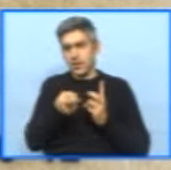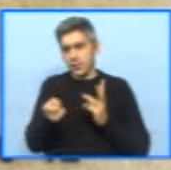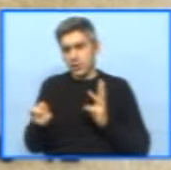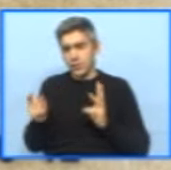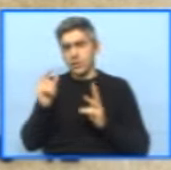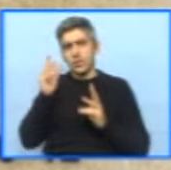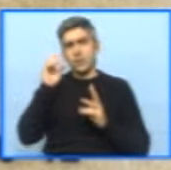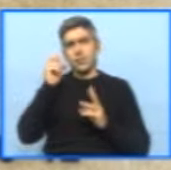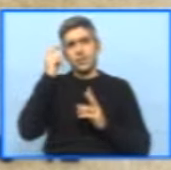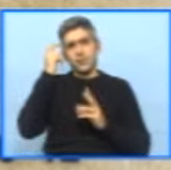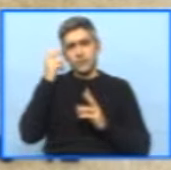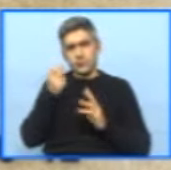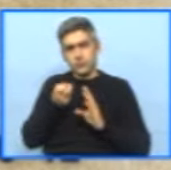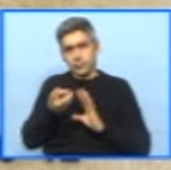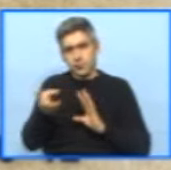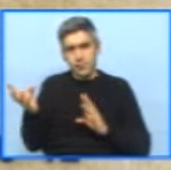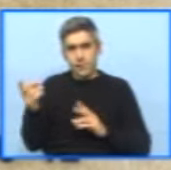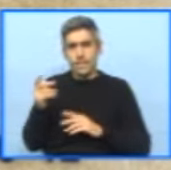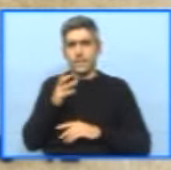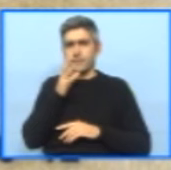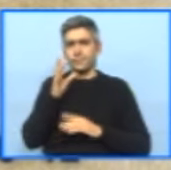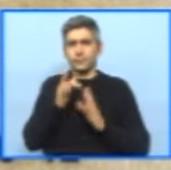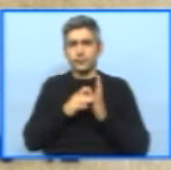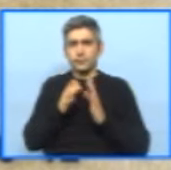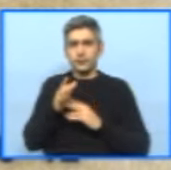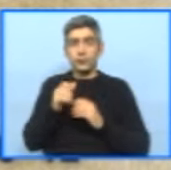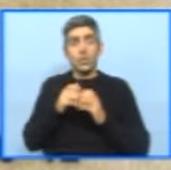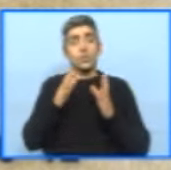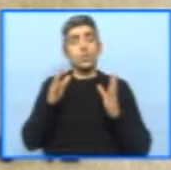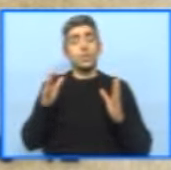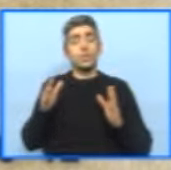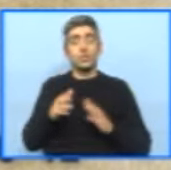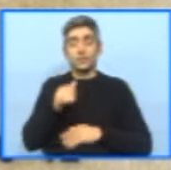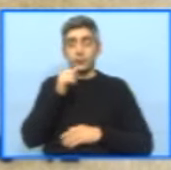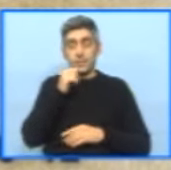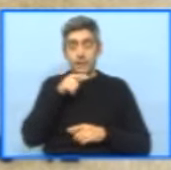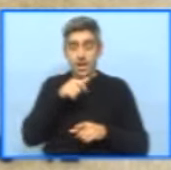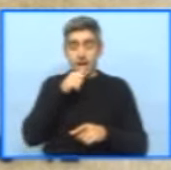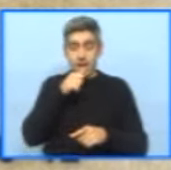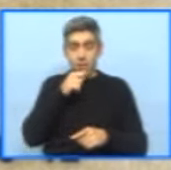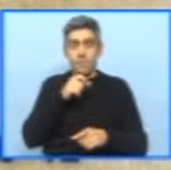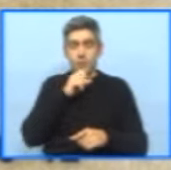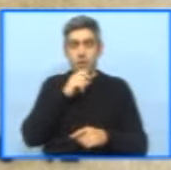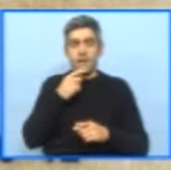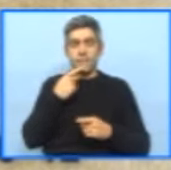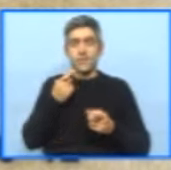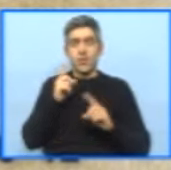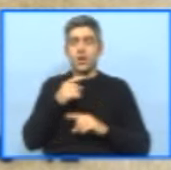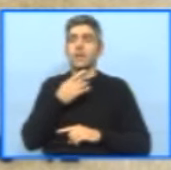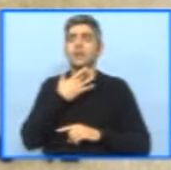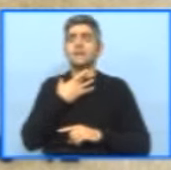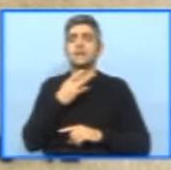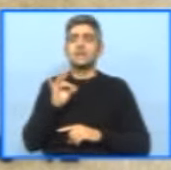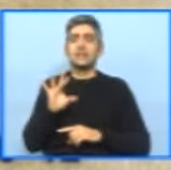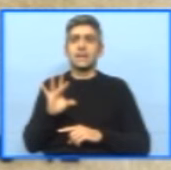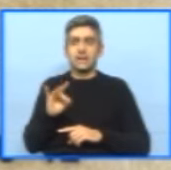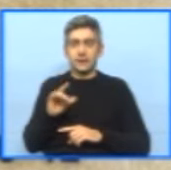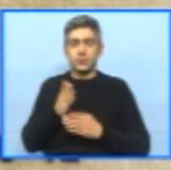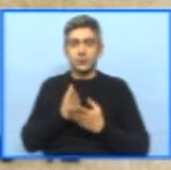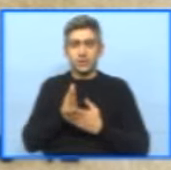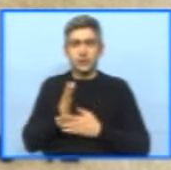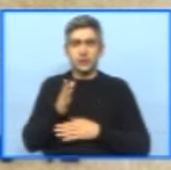rebanhos?" Disse-lhe Jesus: "Todo aquele que bebe desta água voltará a ter sede. Mas aquele que